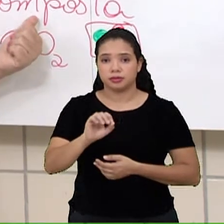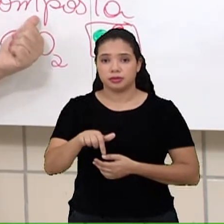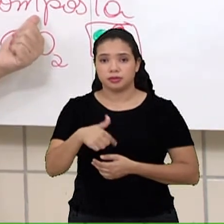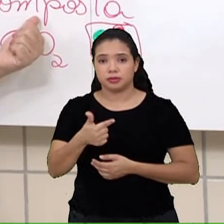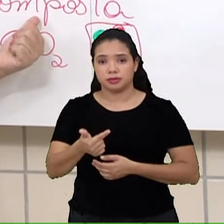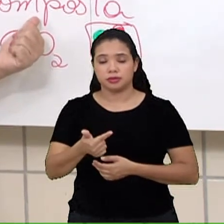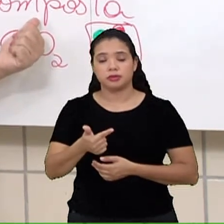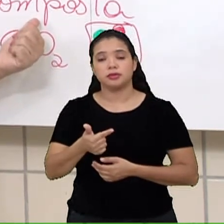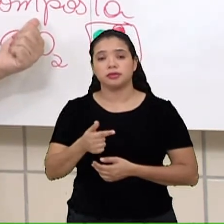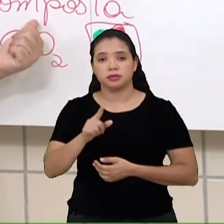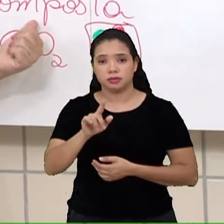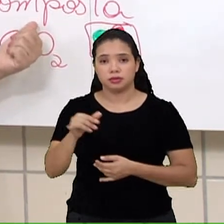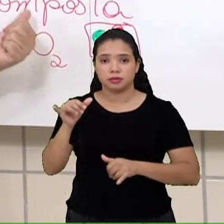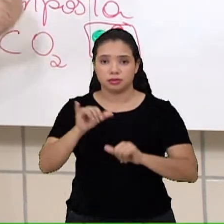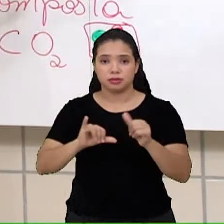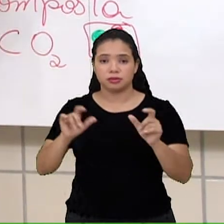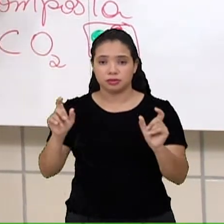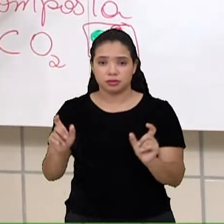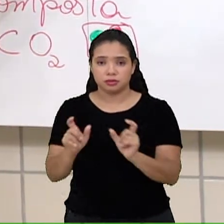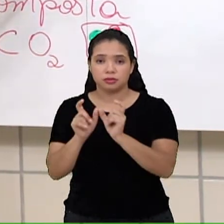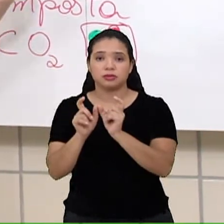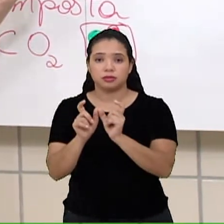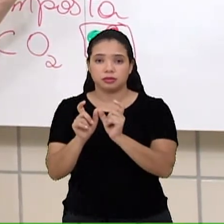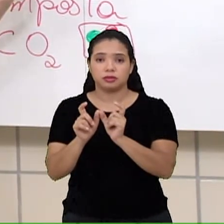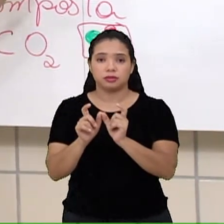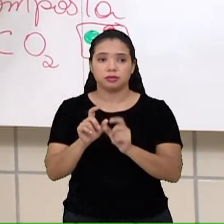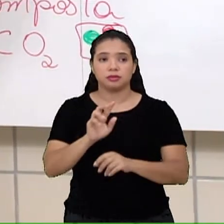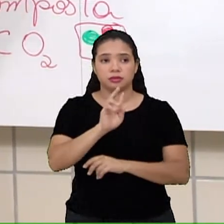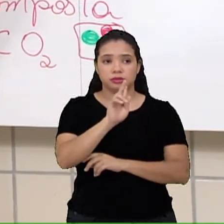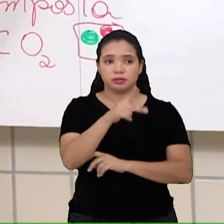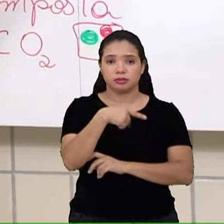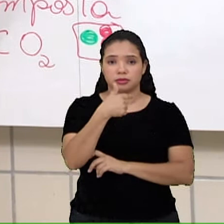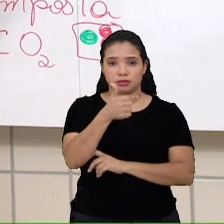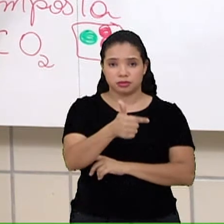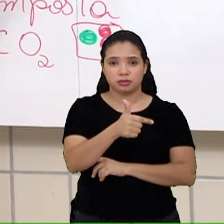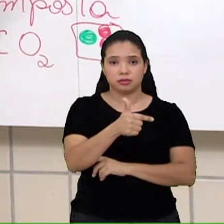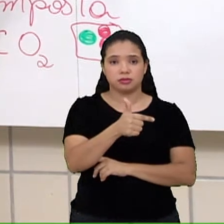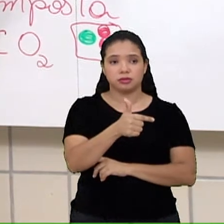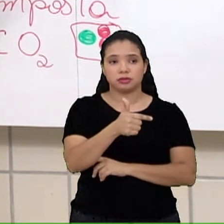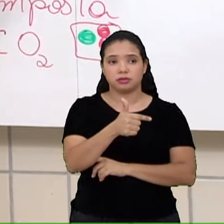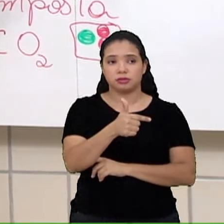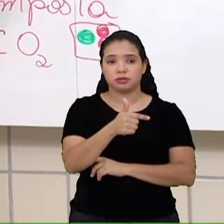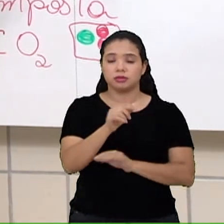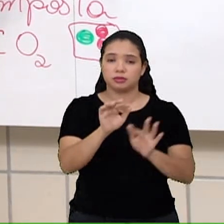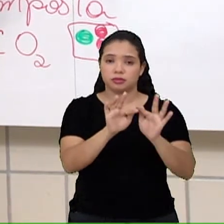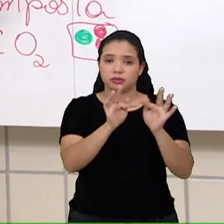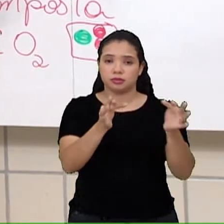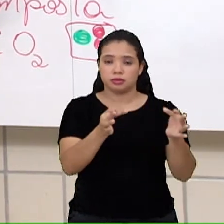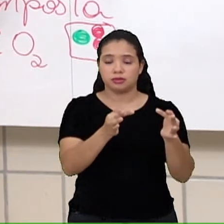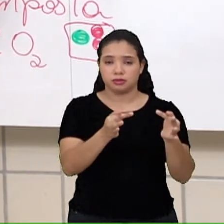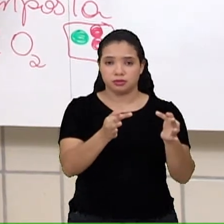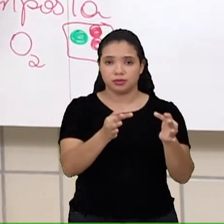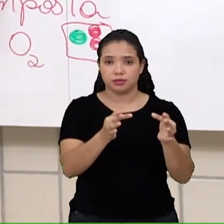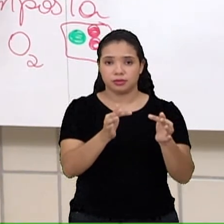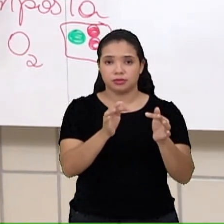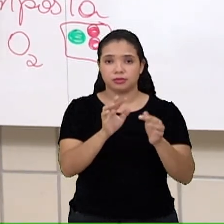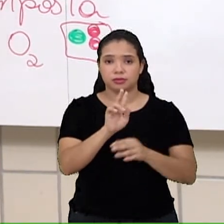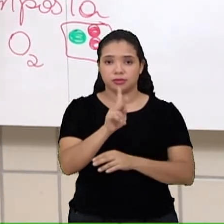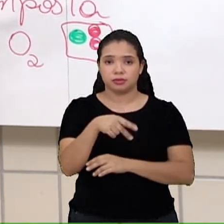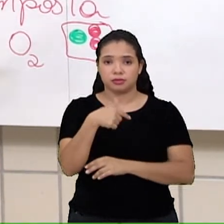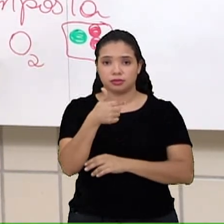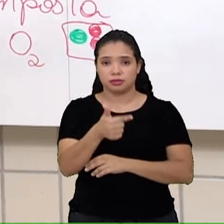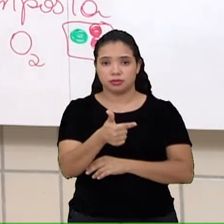uma substância química composta e hidrogênio é uma substância simples, tá? Uma substância